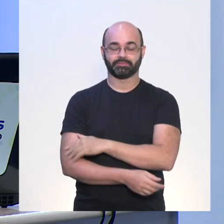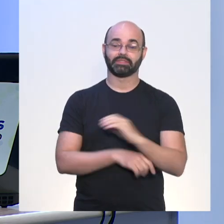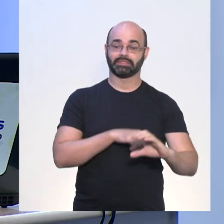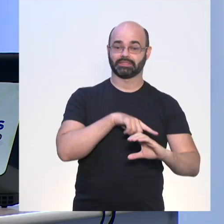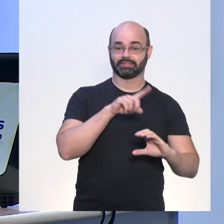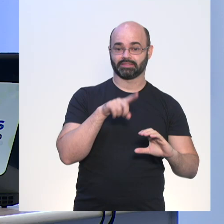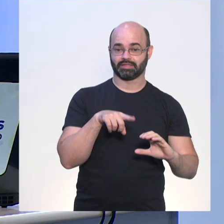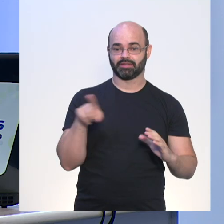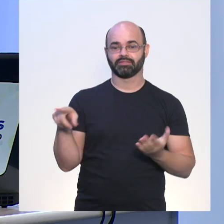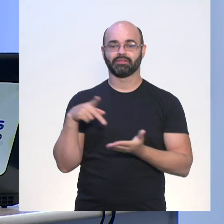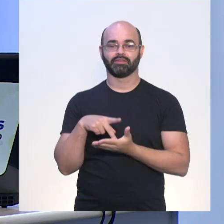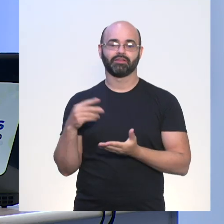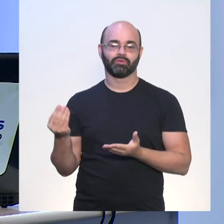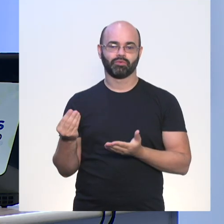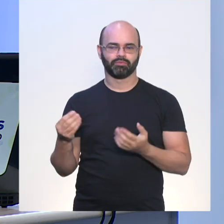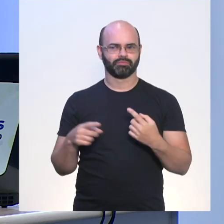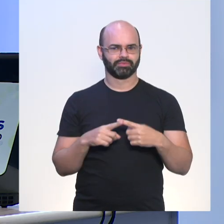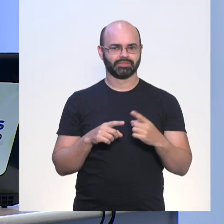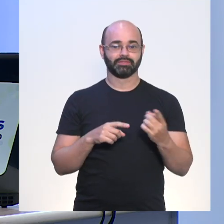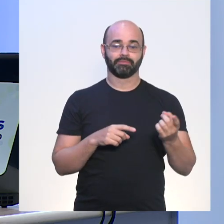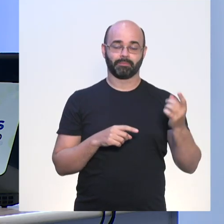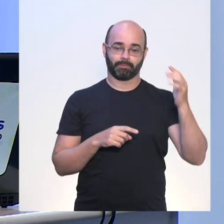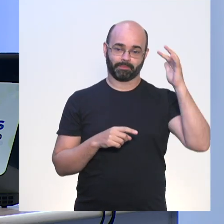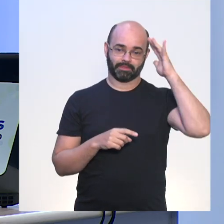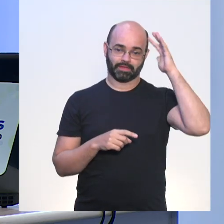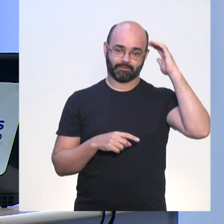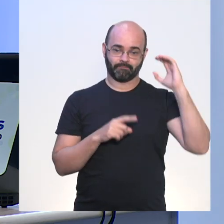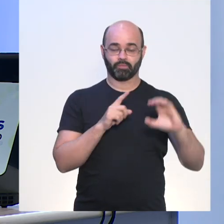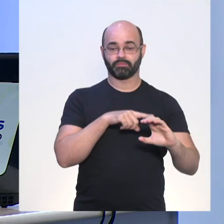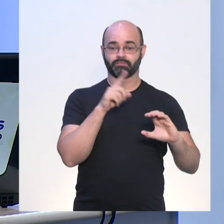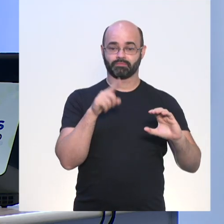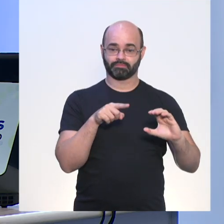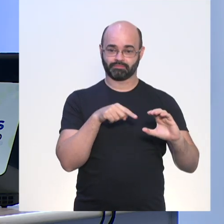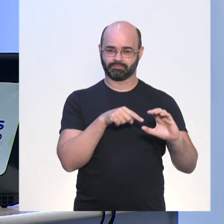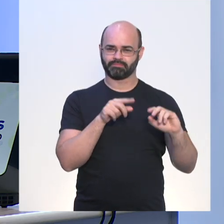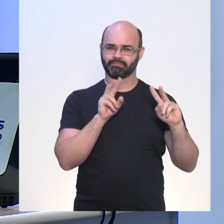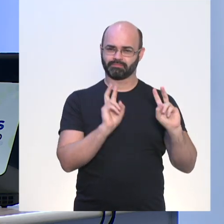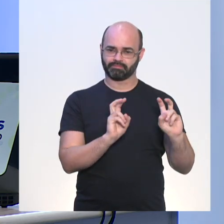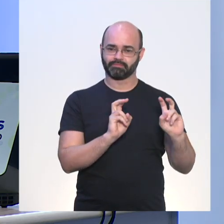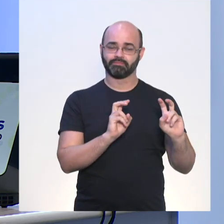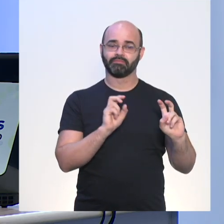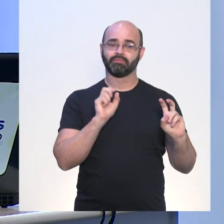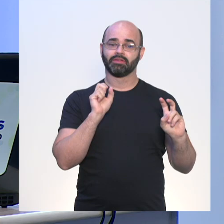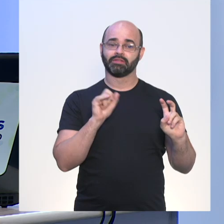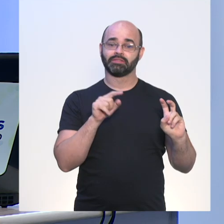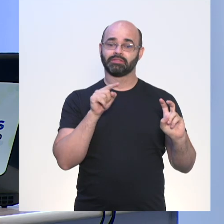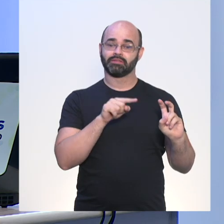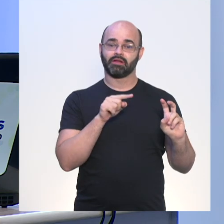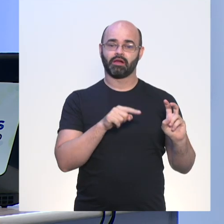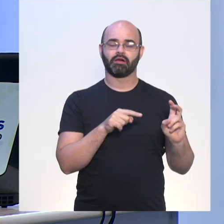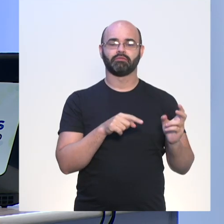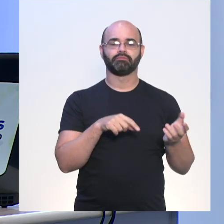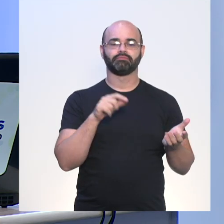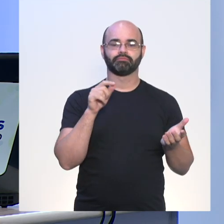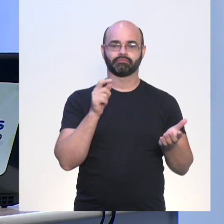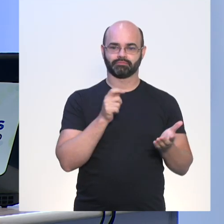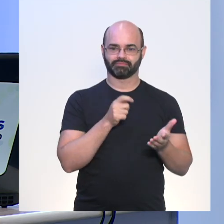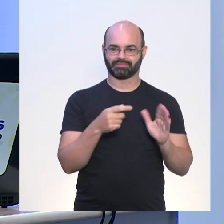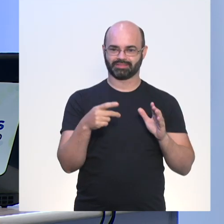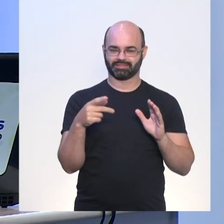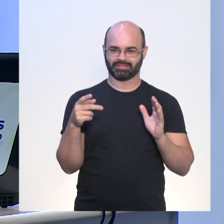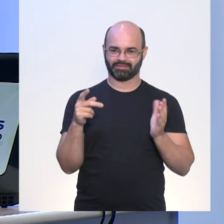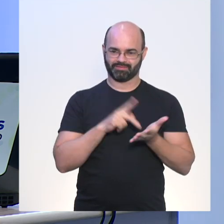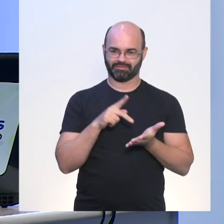bom, eu só posso considerar teoria científica aquela que não estabelece com a